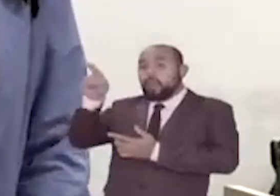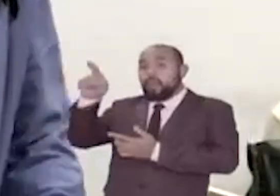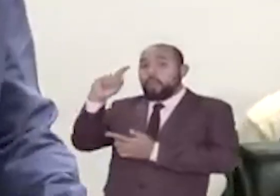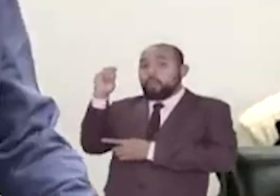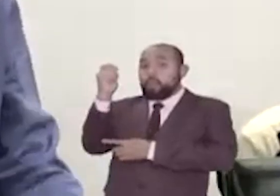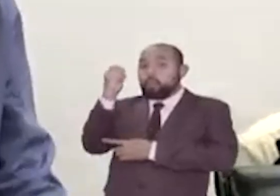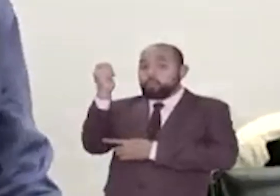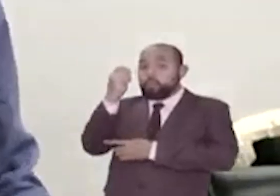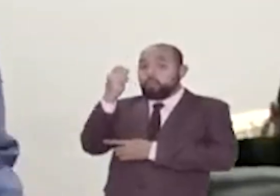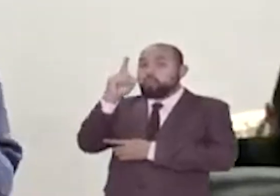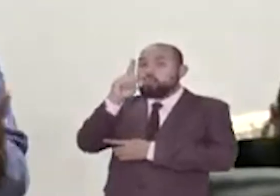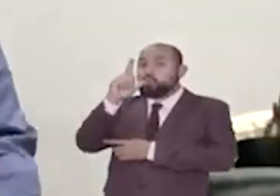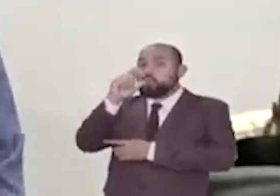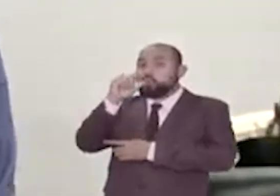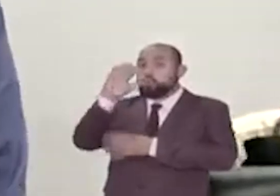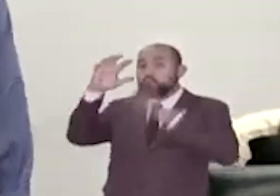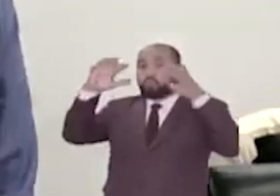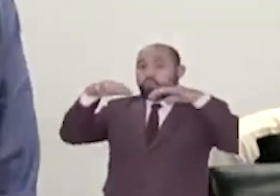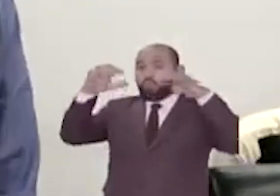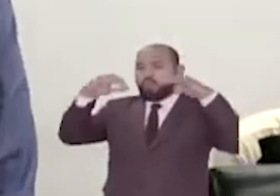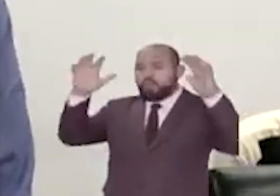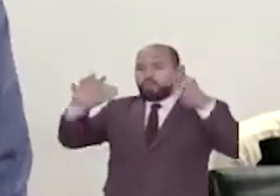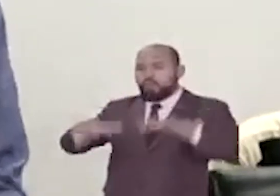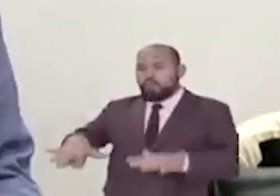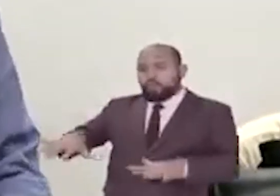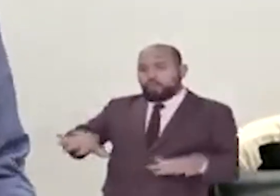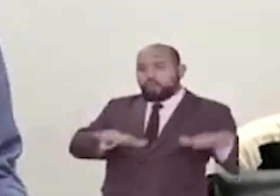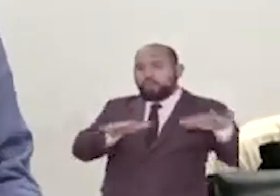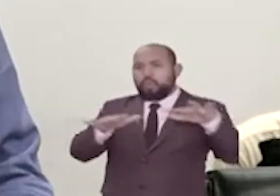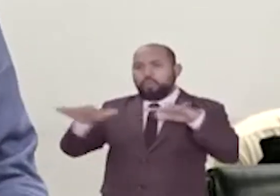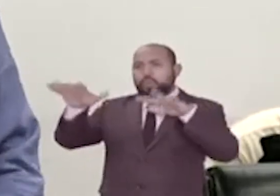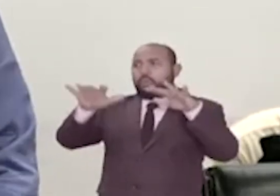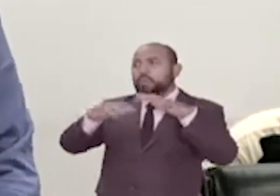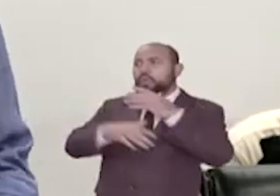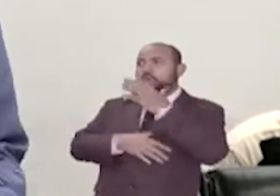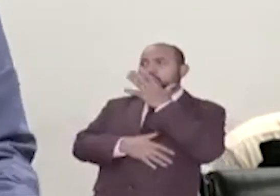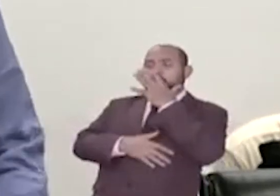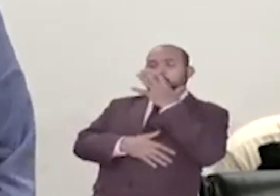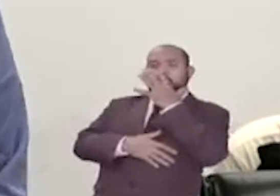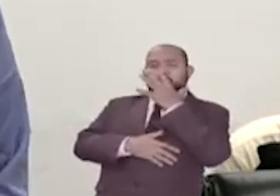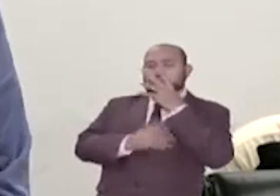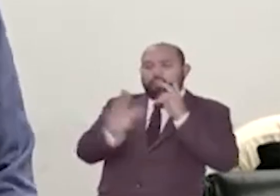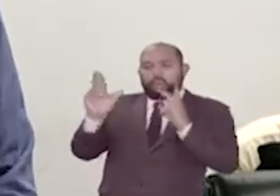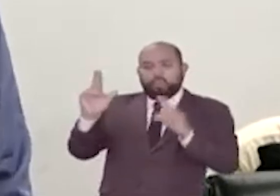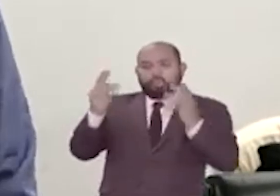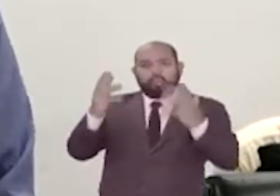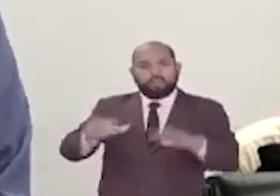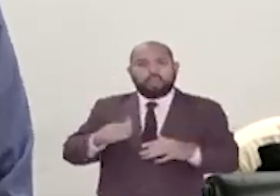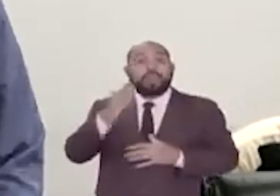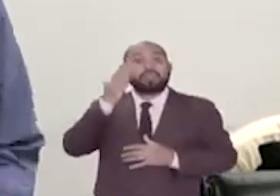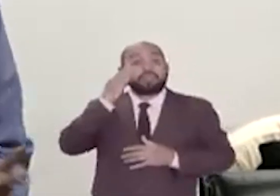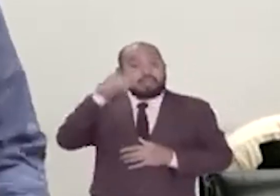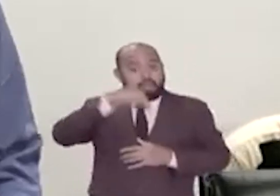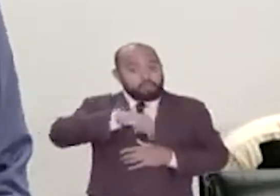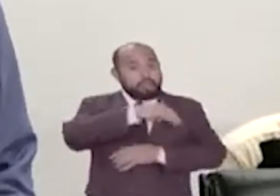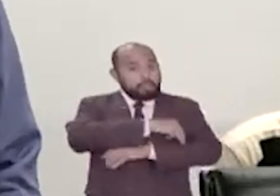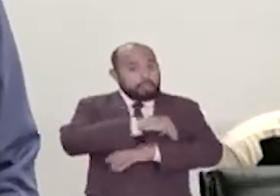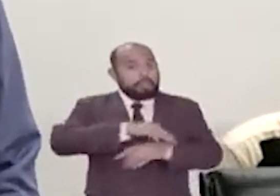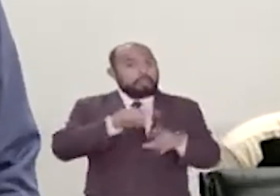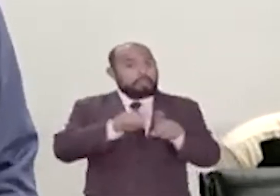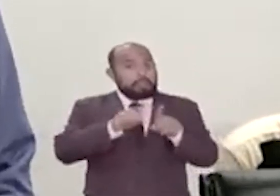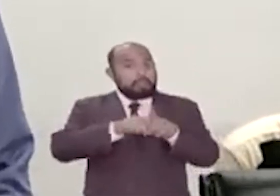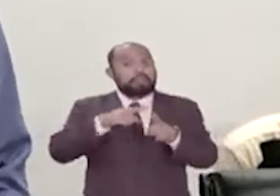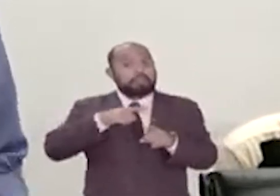Sul, muito se falou, né, sobre a gestão de águas pluviais. Nós sabemos que a nossa cidade também é cortada por rio, é cortada